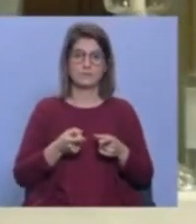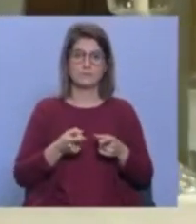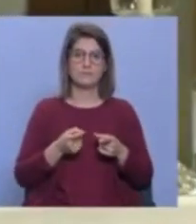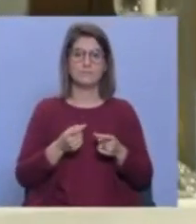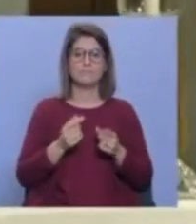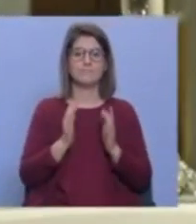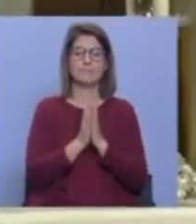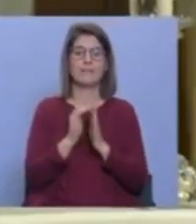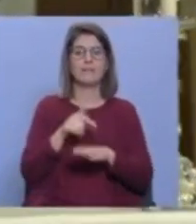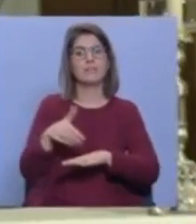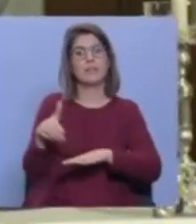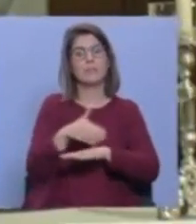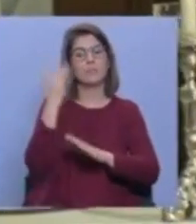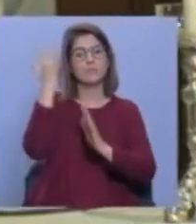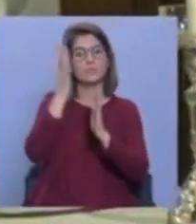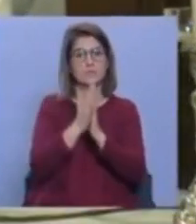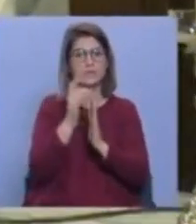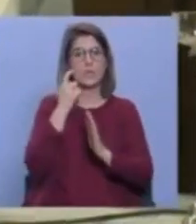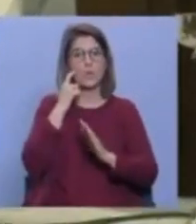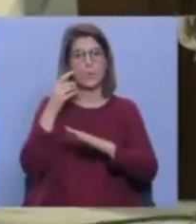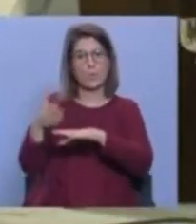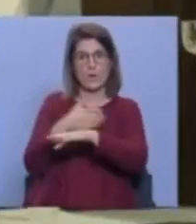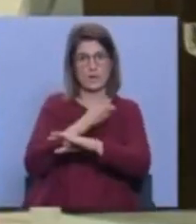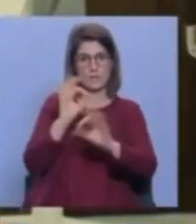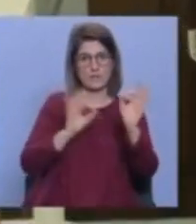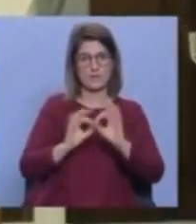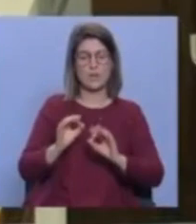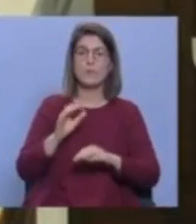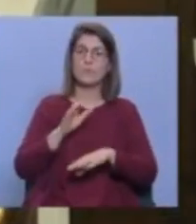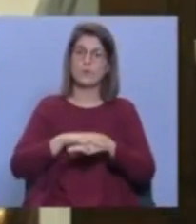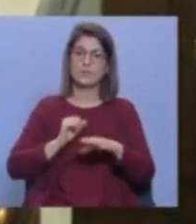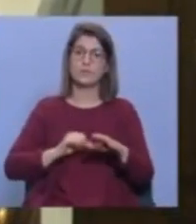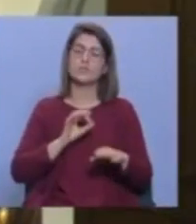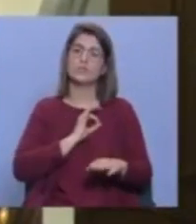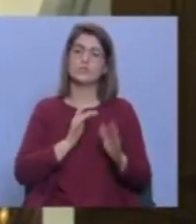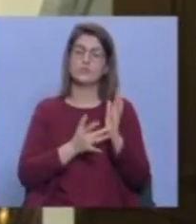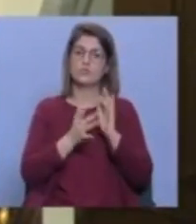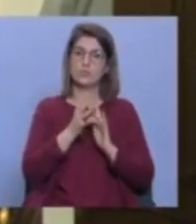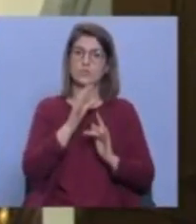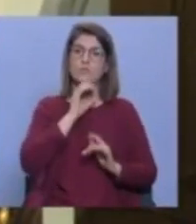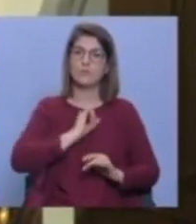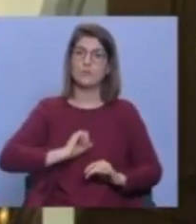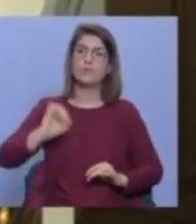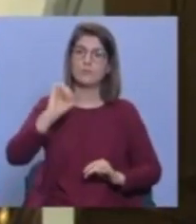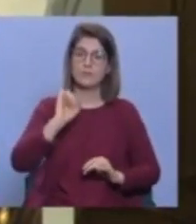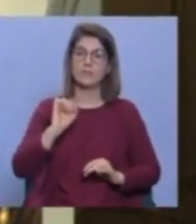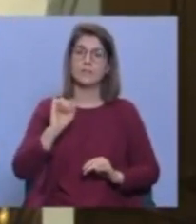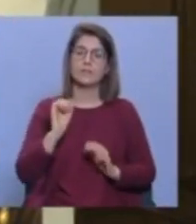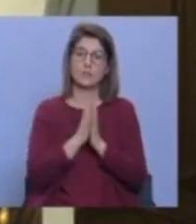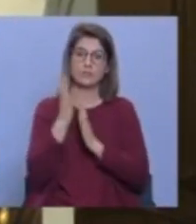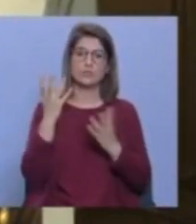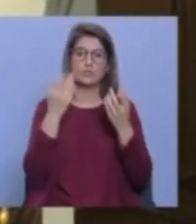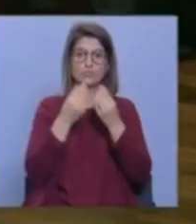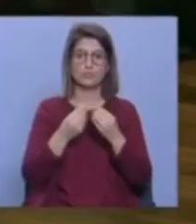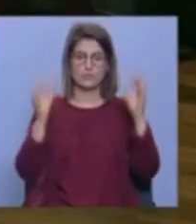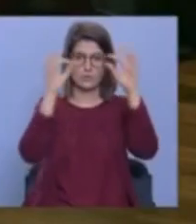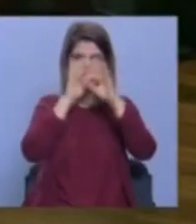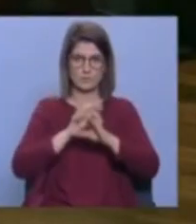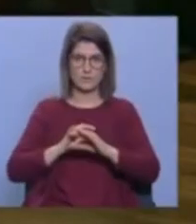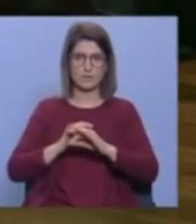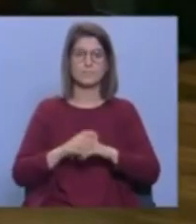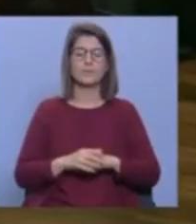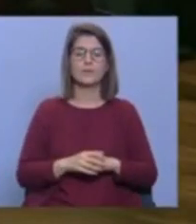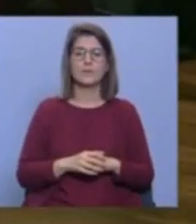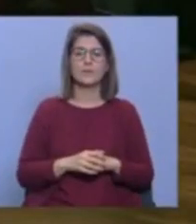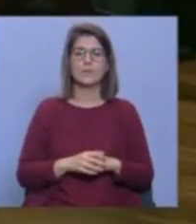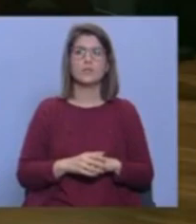celebração do Tempo Santo da Quaresma. Por nosso Senhor Jesus Cristo, o vosso Filho, que é Deus convosco, na unidade do Espírito Santo. Amém. O